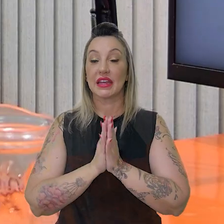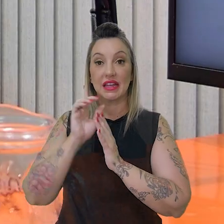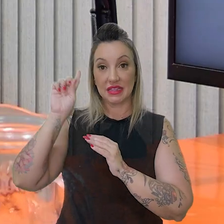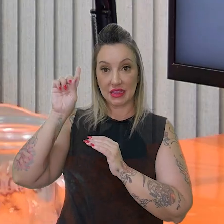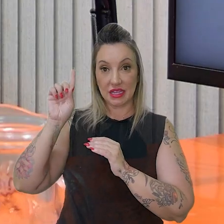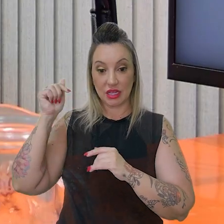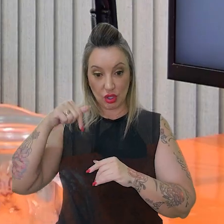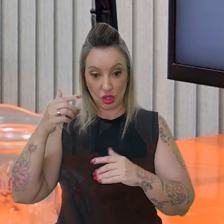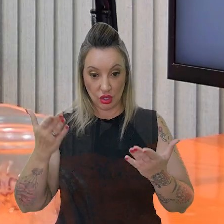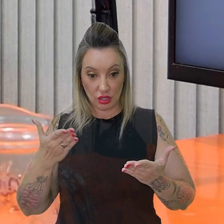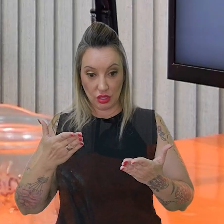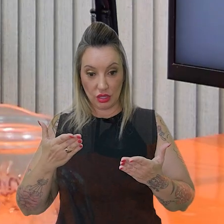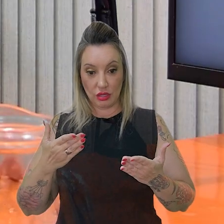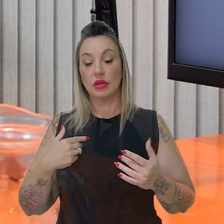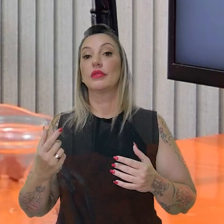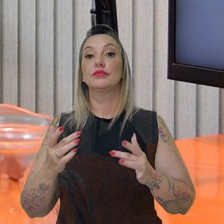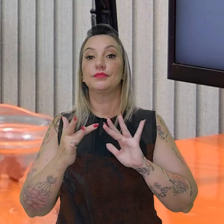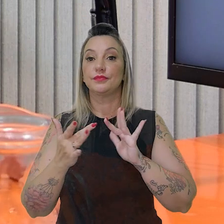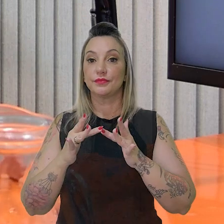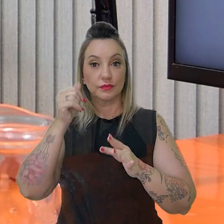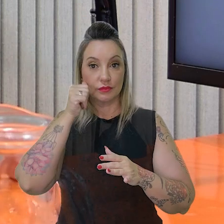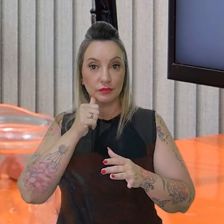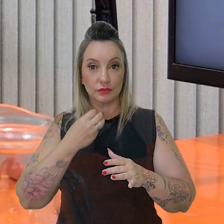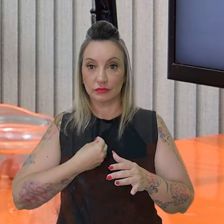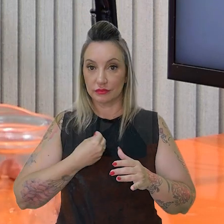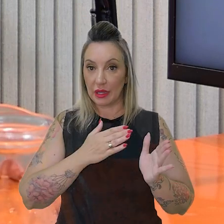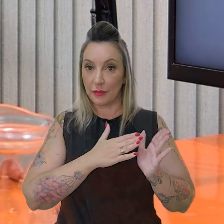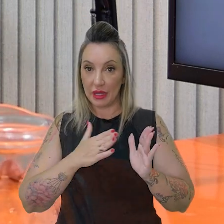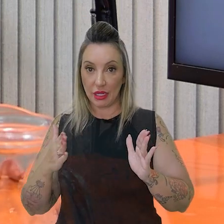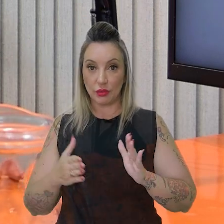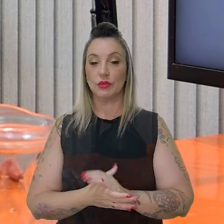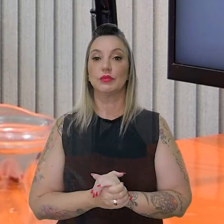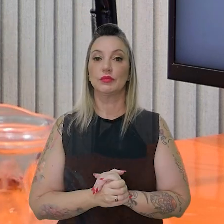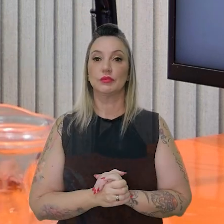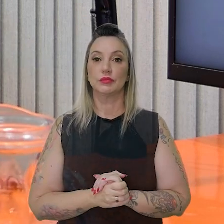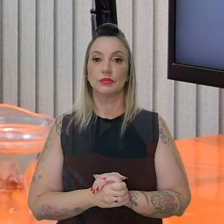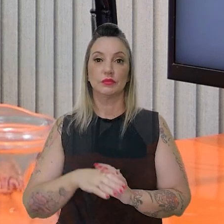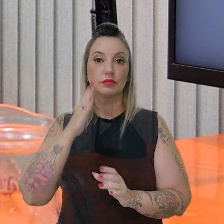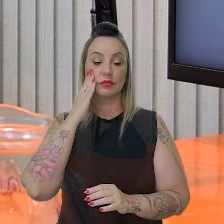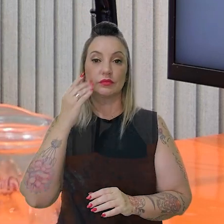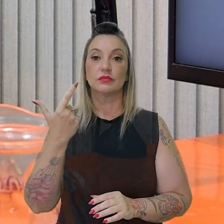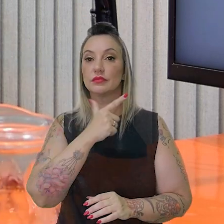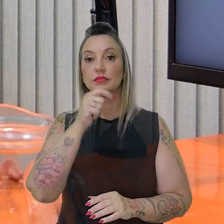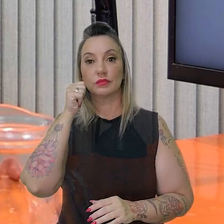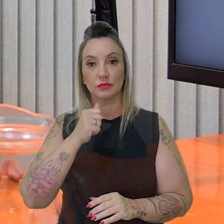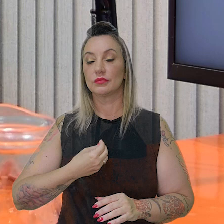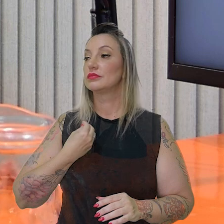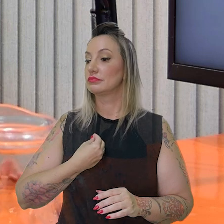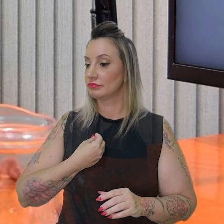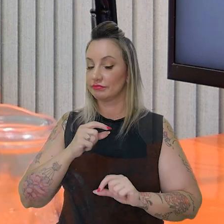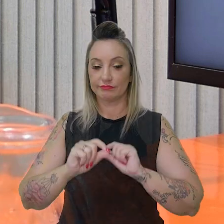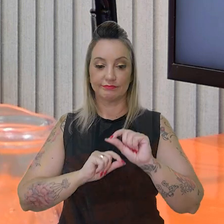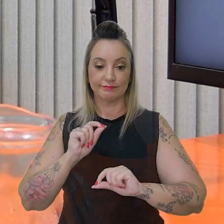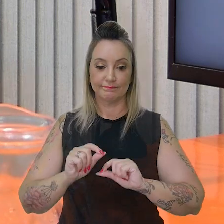estou aqui hoje pela rede de mulheres que passaram por mim nesse período de saber que tem outras mulheres passando por